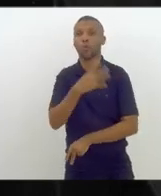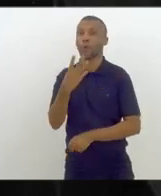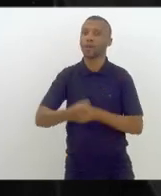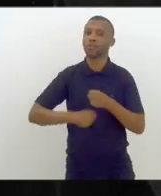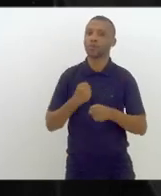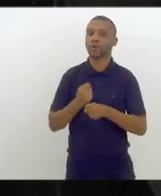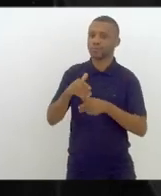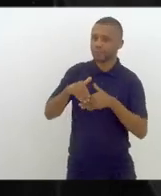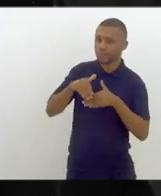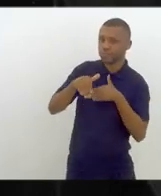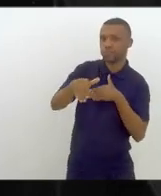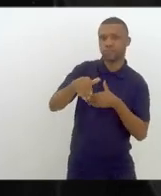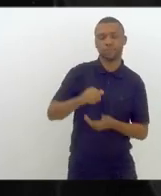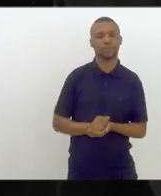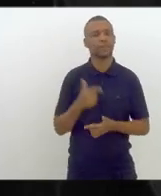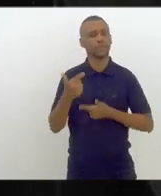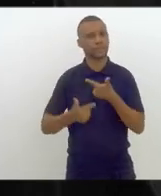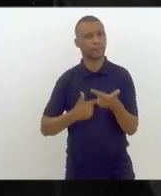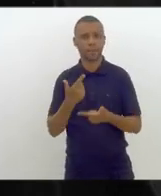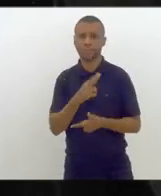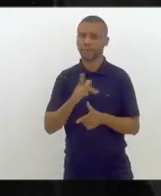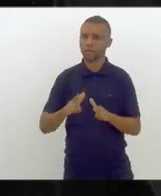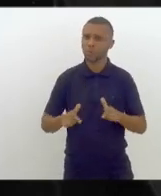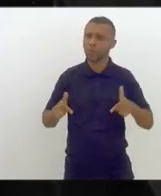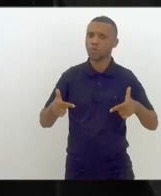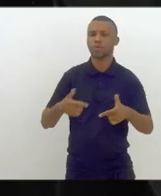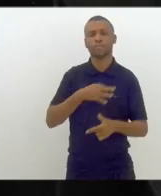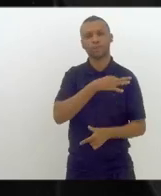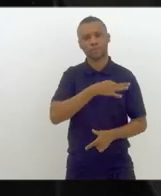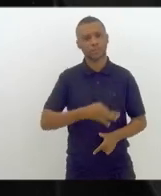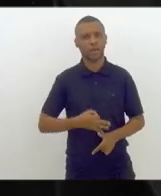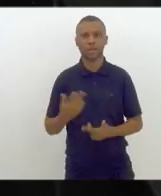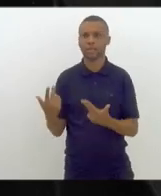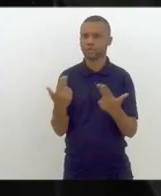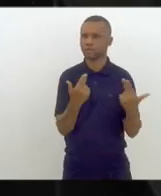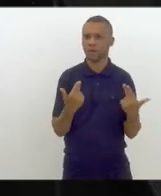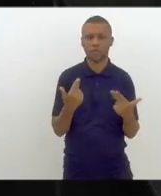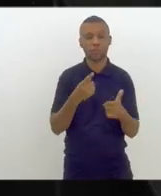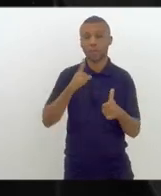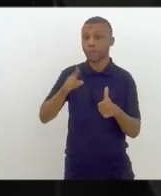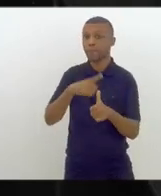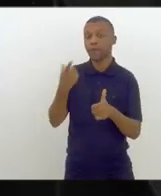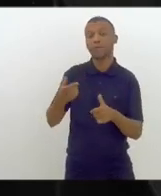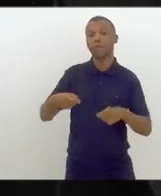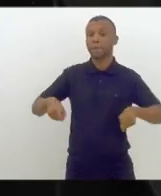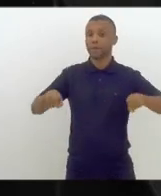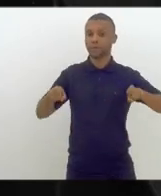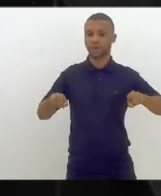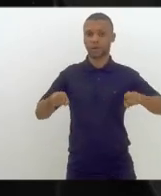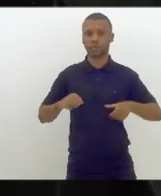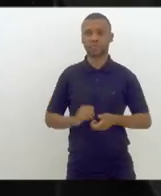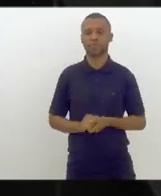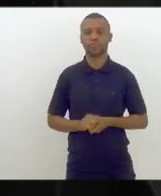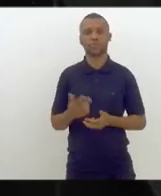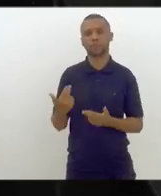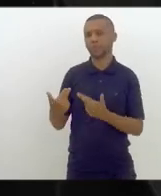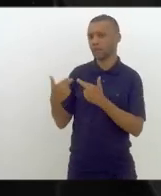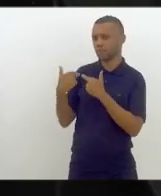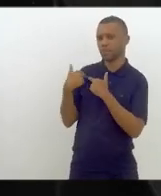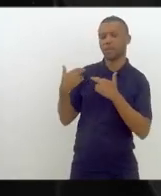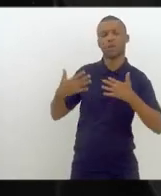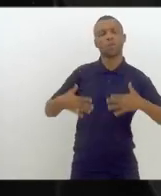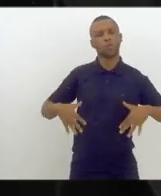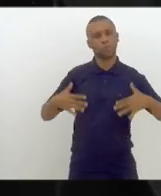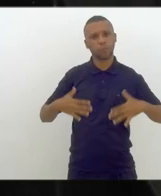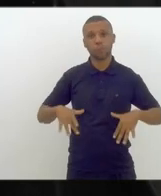4 anos. Trabalho esse que nós vamos exercer com a mesma dignidade que fizemos no primeiro mandato, com muita responsabilidade,